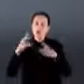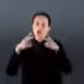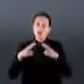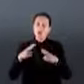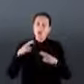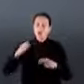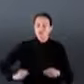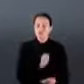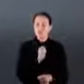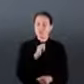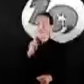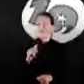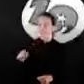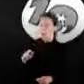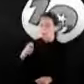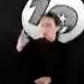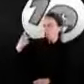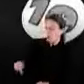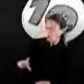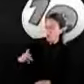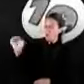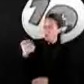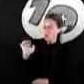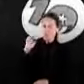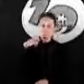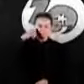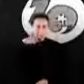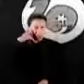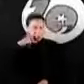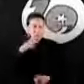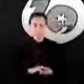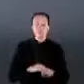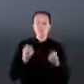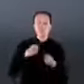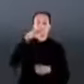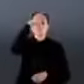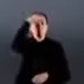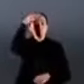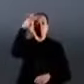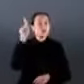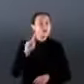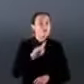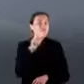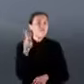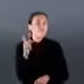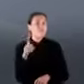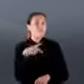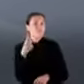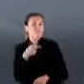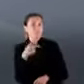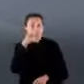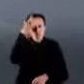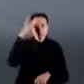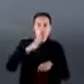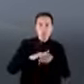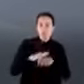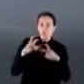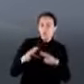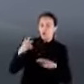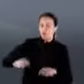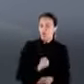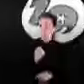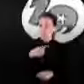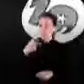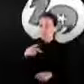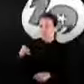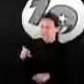como Duarte Júnior se refere. Porra, seu viado safado. Precisa de um prefeito que não fale das pessoas doentes, como